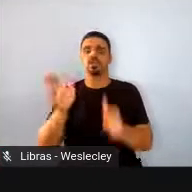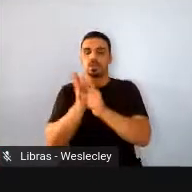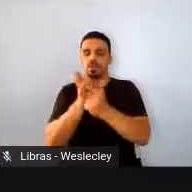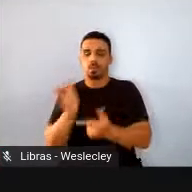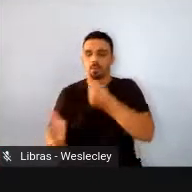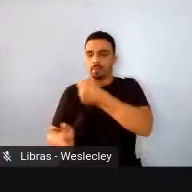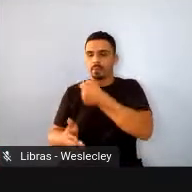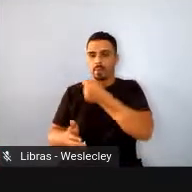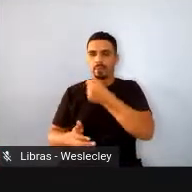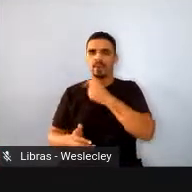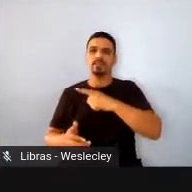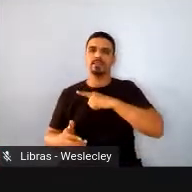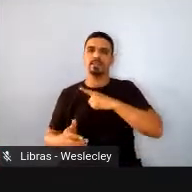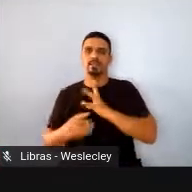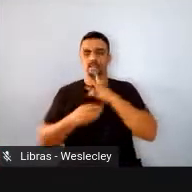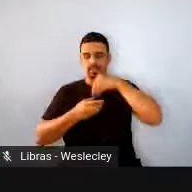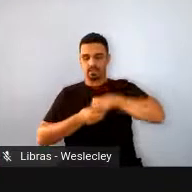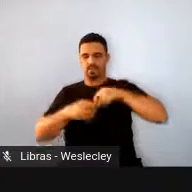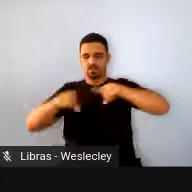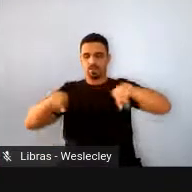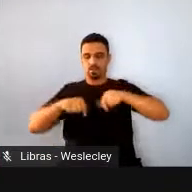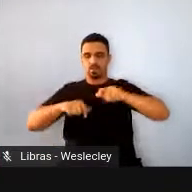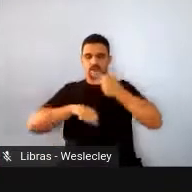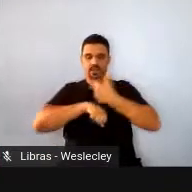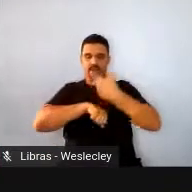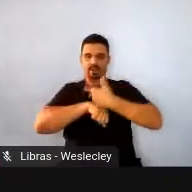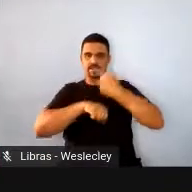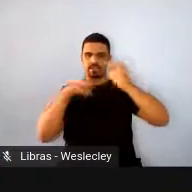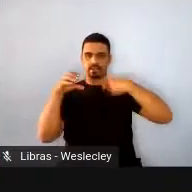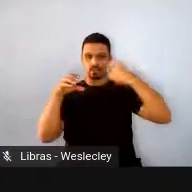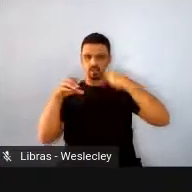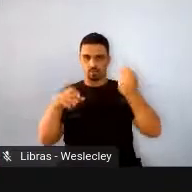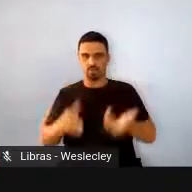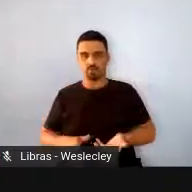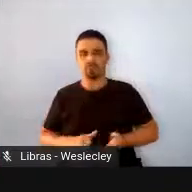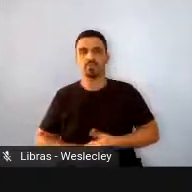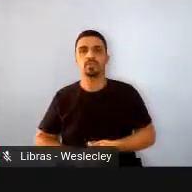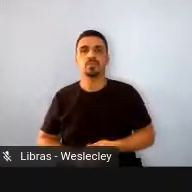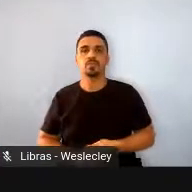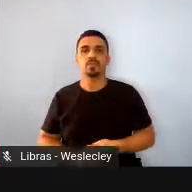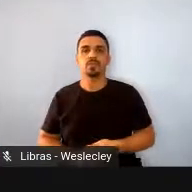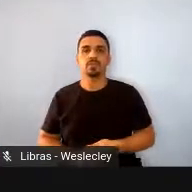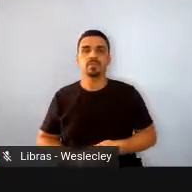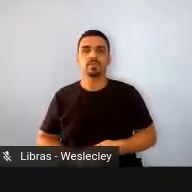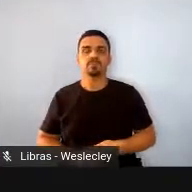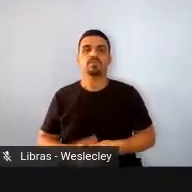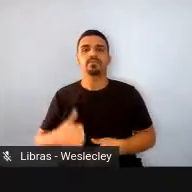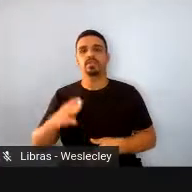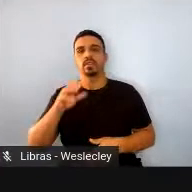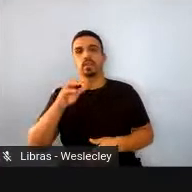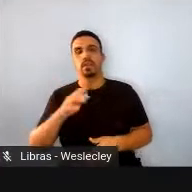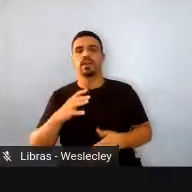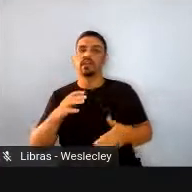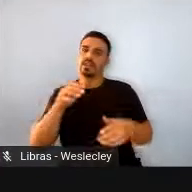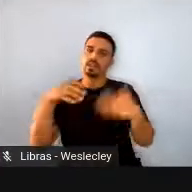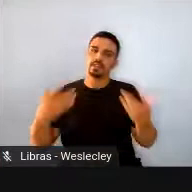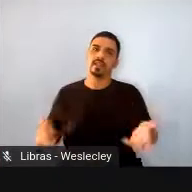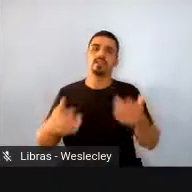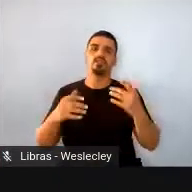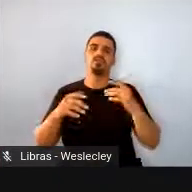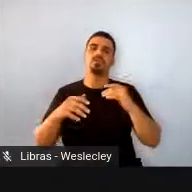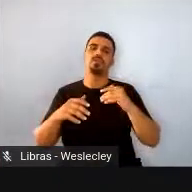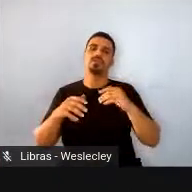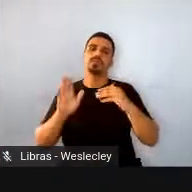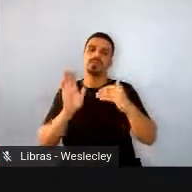estúdio. Eu vou deixar para falar a conclusão depois, tá, Cláudia? E aí, assim, os meus achados, digamos assim, as minhas